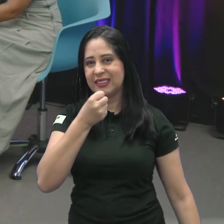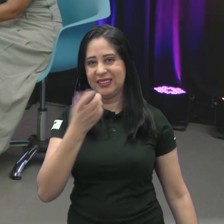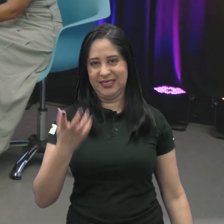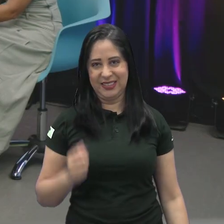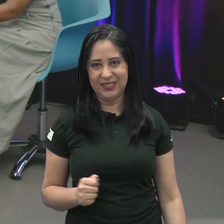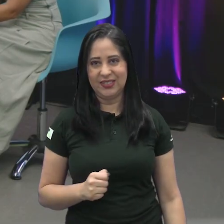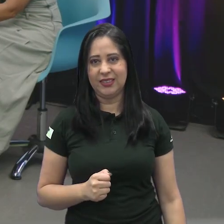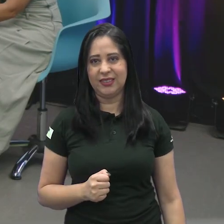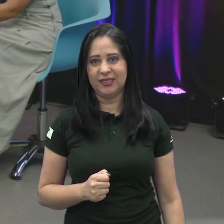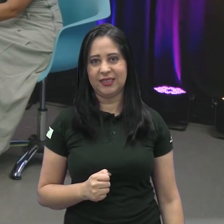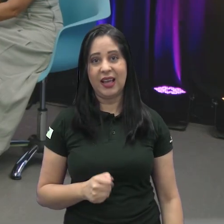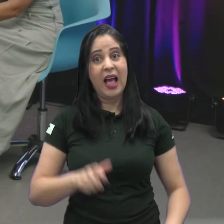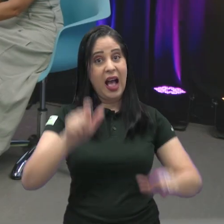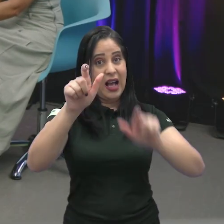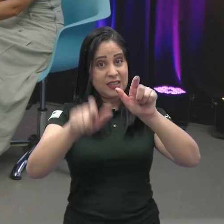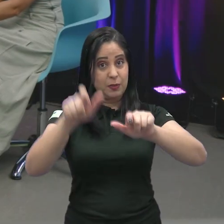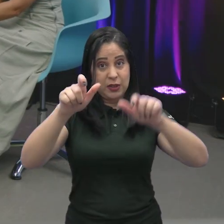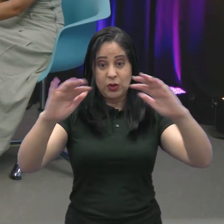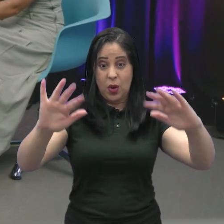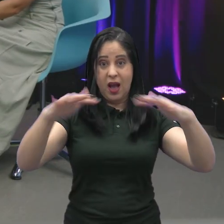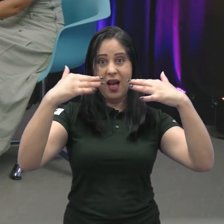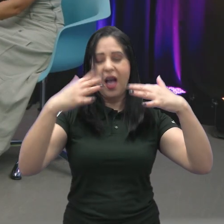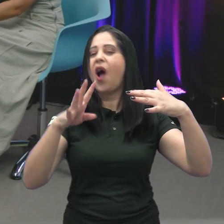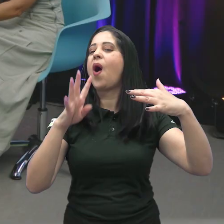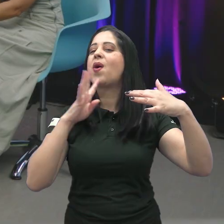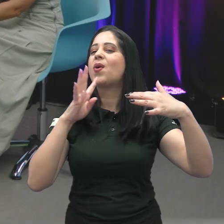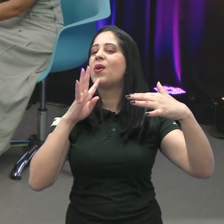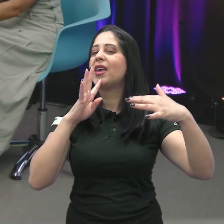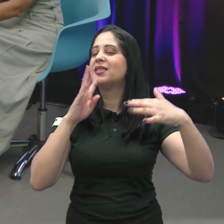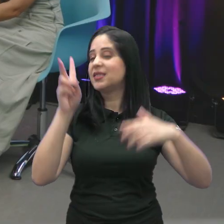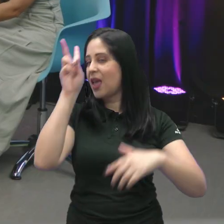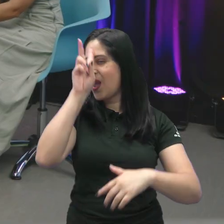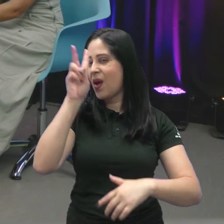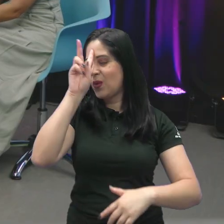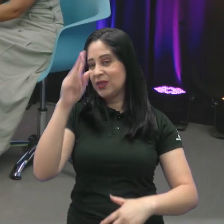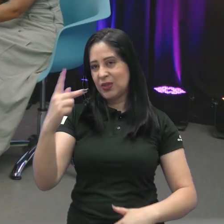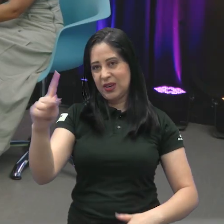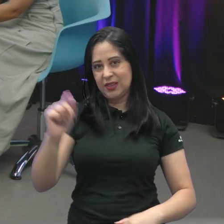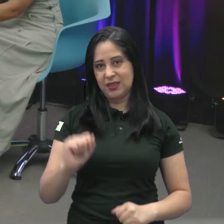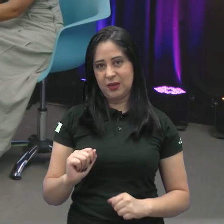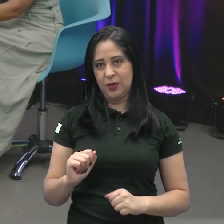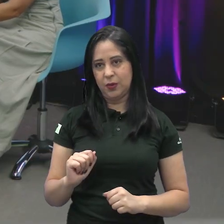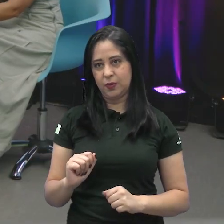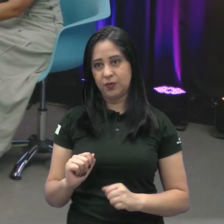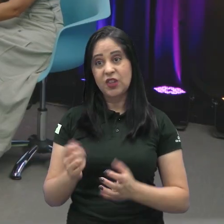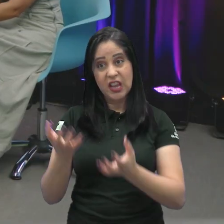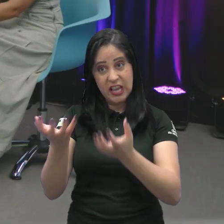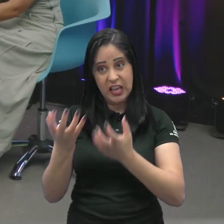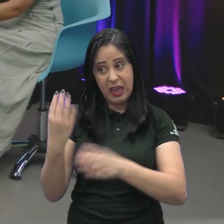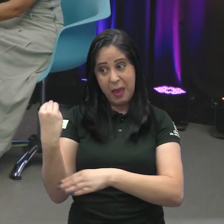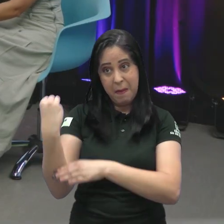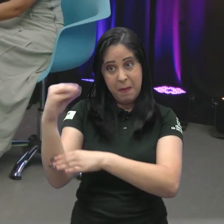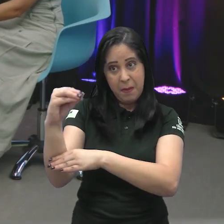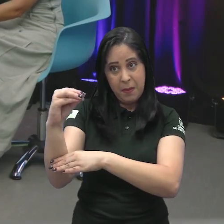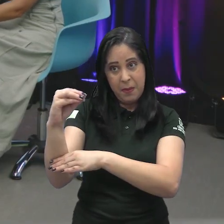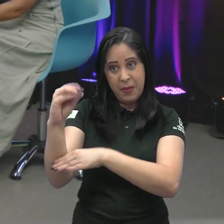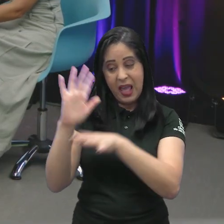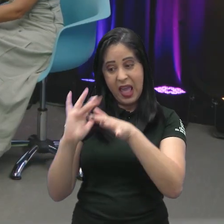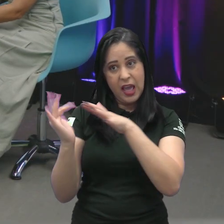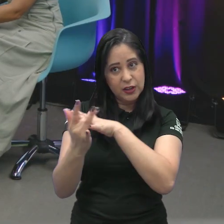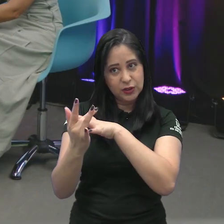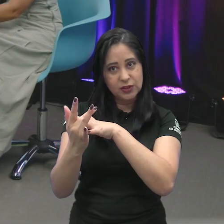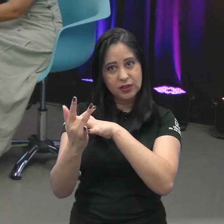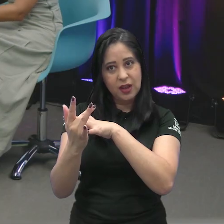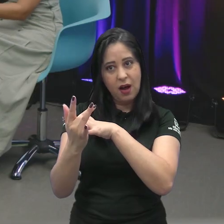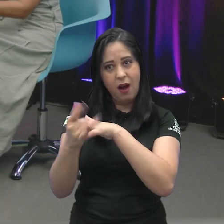aqui conosco. Eu acho que quem esteve aqui com a gente vai poder conhecer um pouquinho mais da sua história. Se você quiser deixar alguma